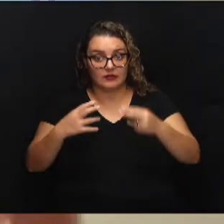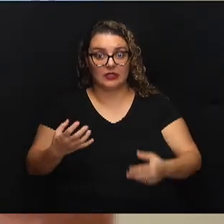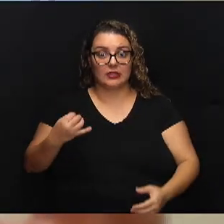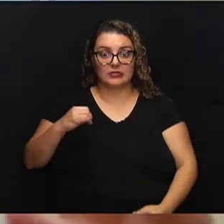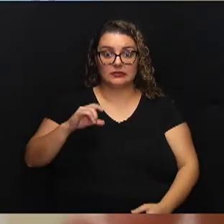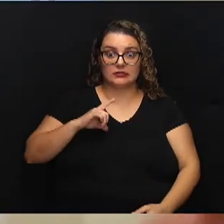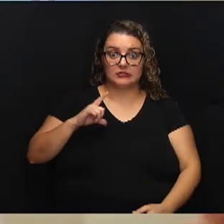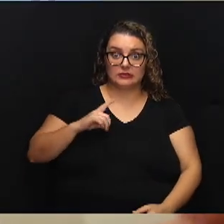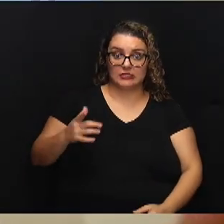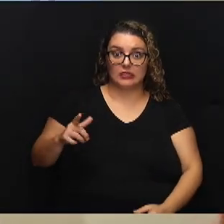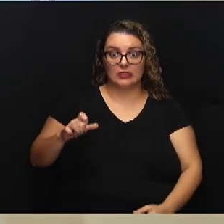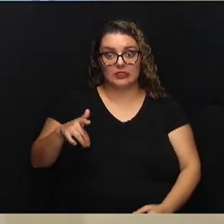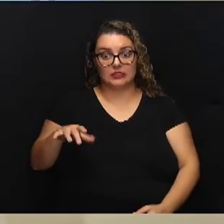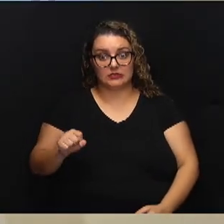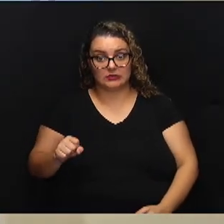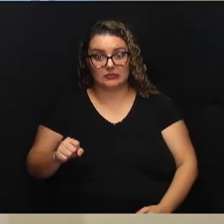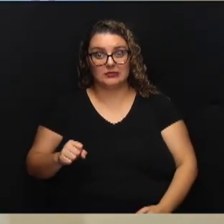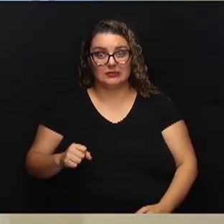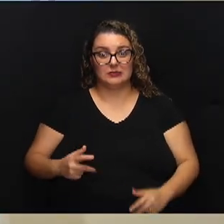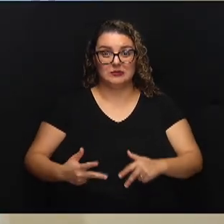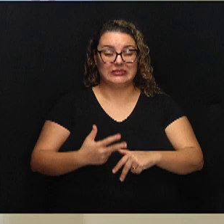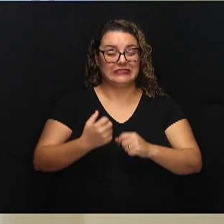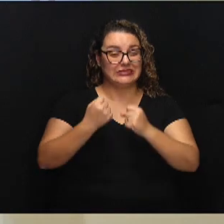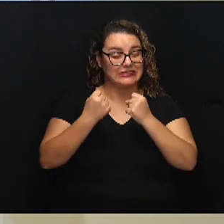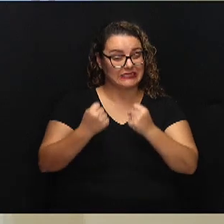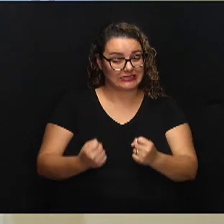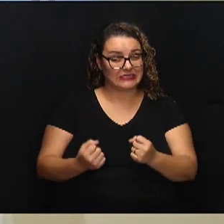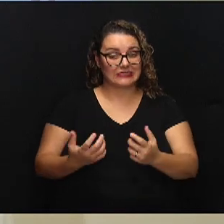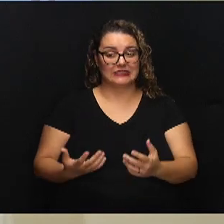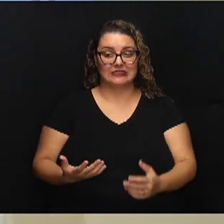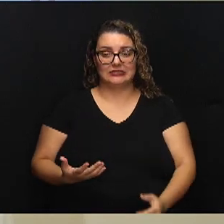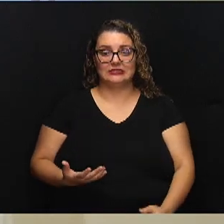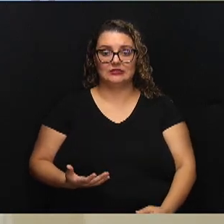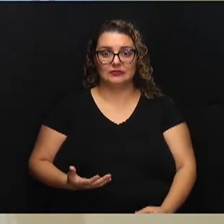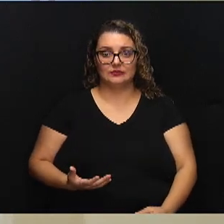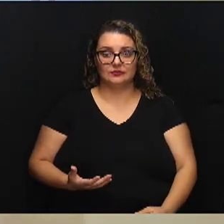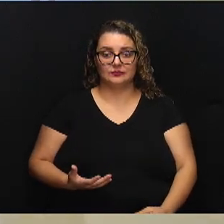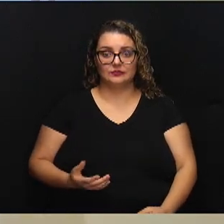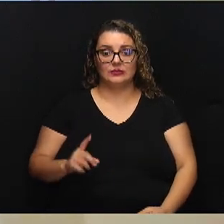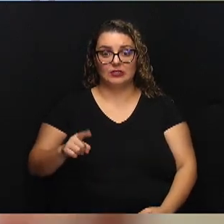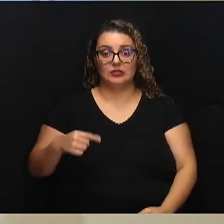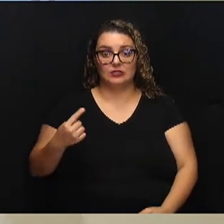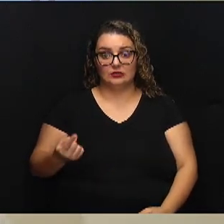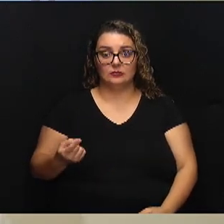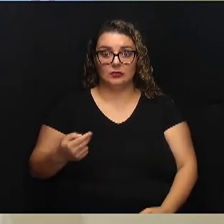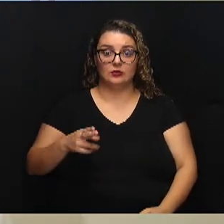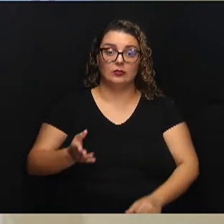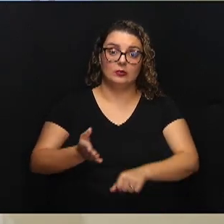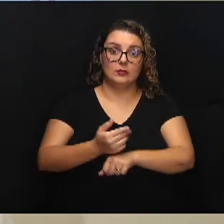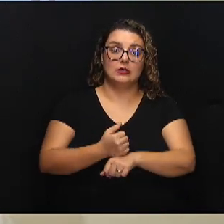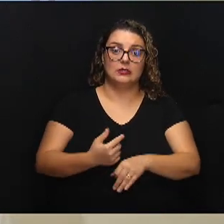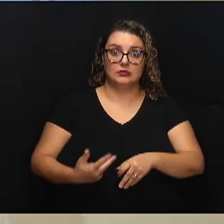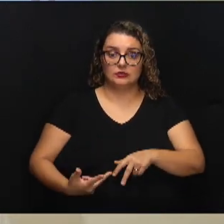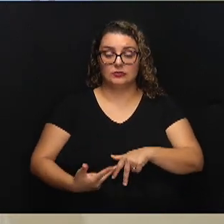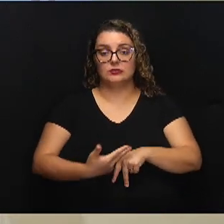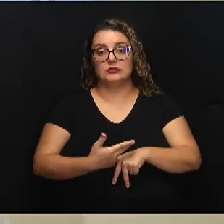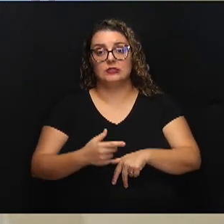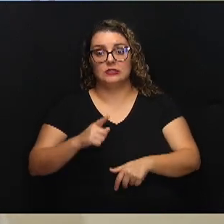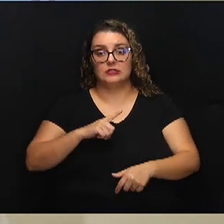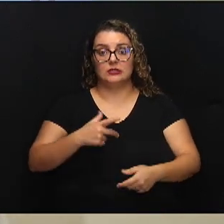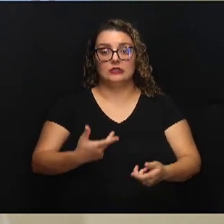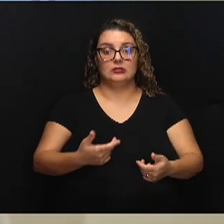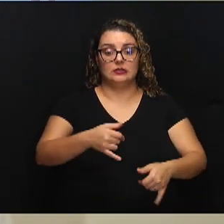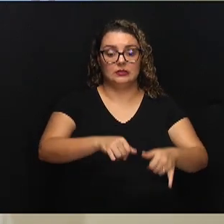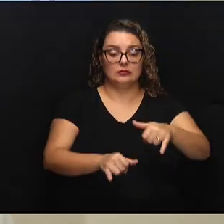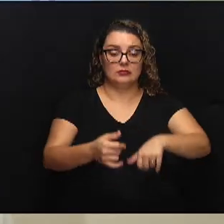a gente está falando de uma cirurgia extremamente agressiva, né? Em que posteriormente ou antes da cirurgia ainda tem quimioterapia